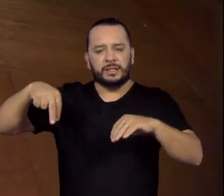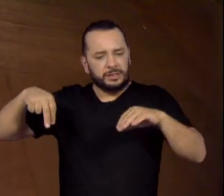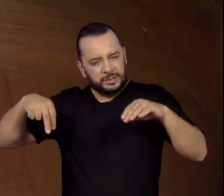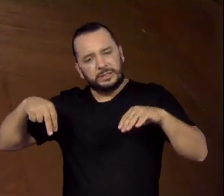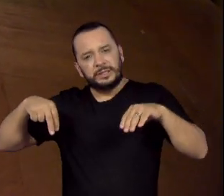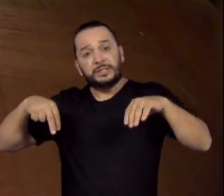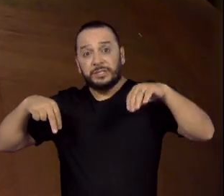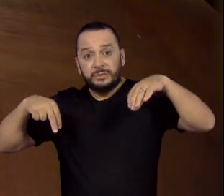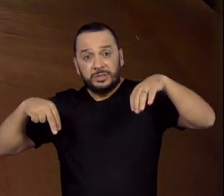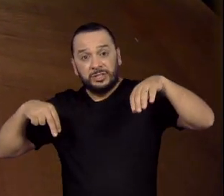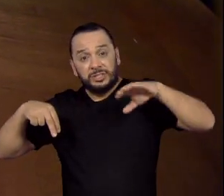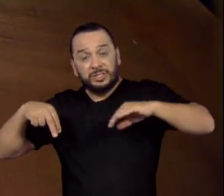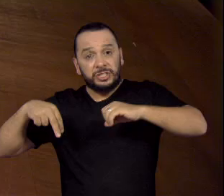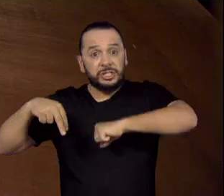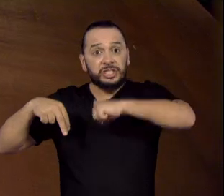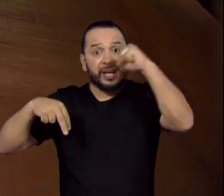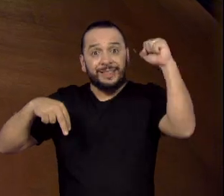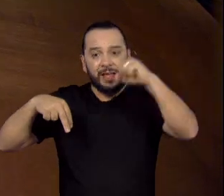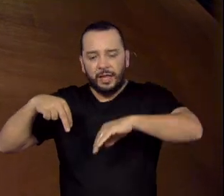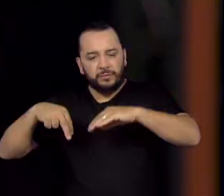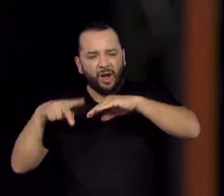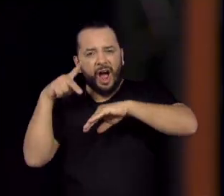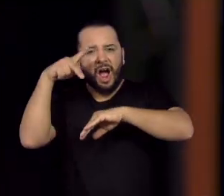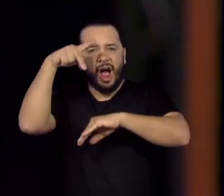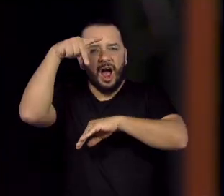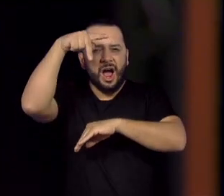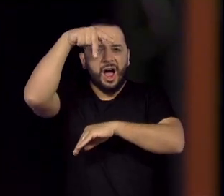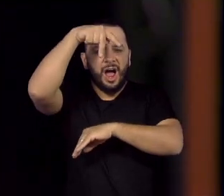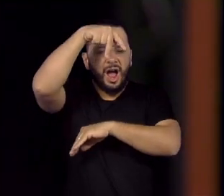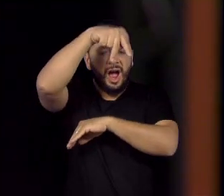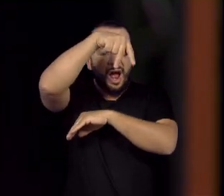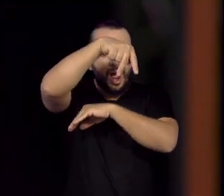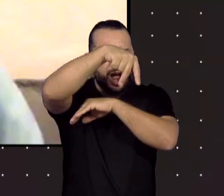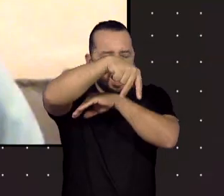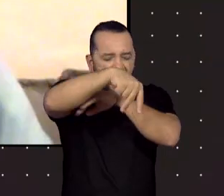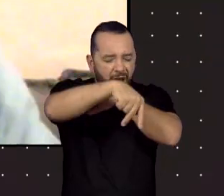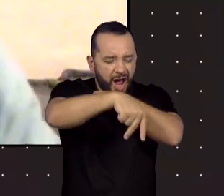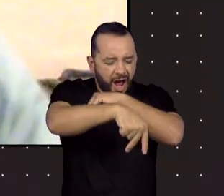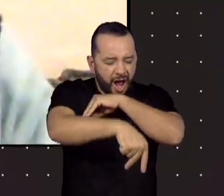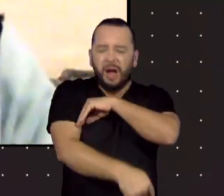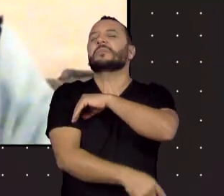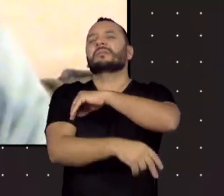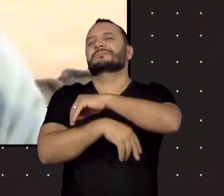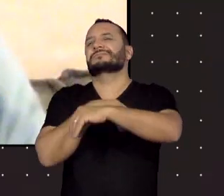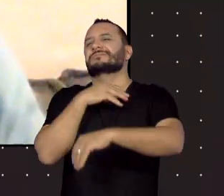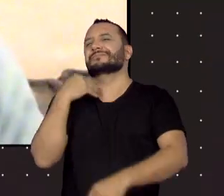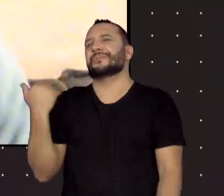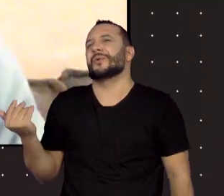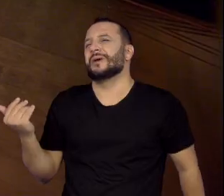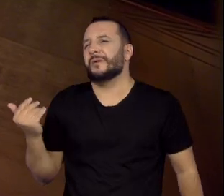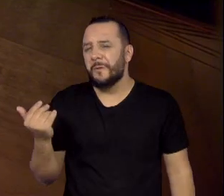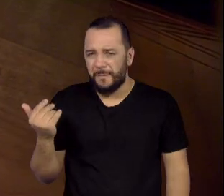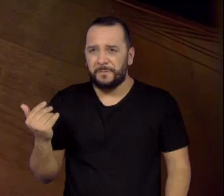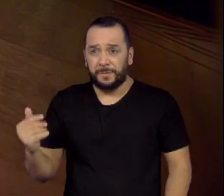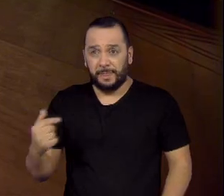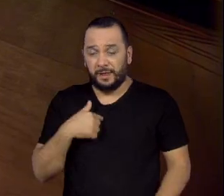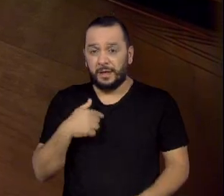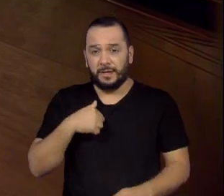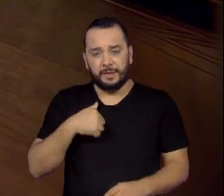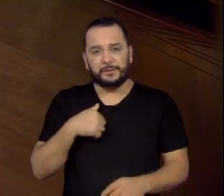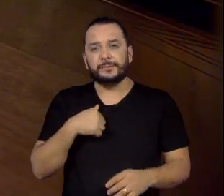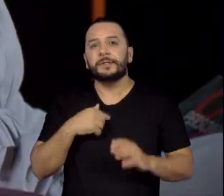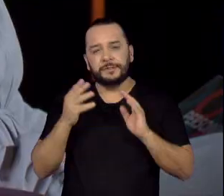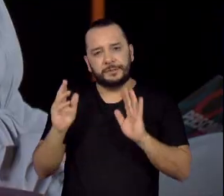muito. Sabe? Você morrer através da sua própria arte. Fui para o jornal, fiz a matéria. Mas aquilo ficou na minha